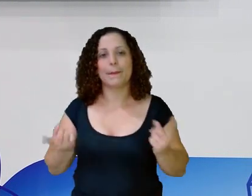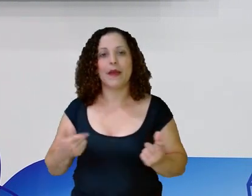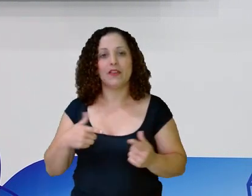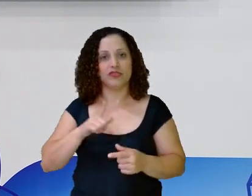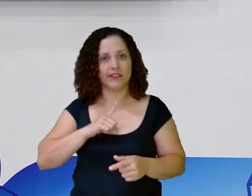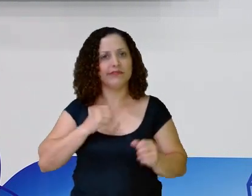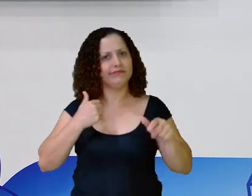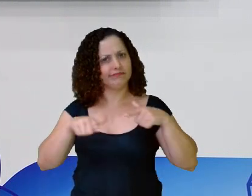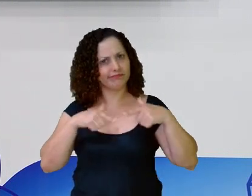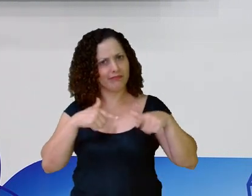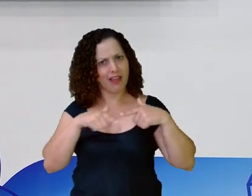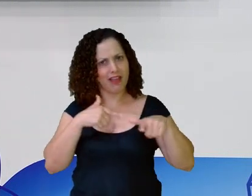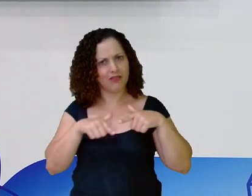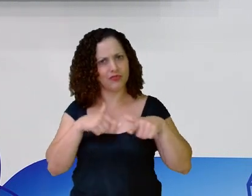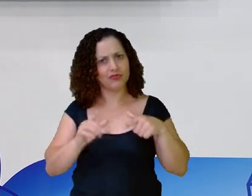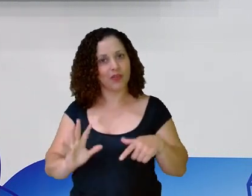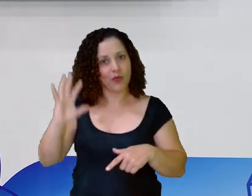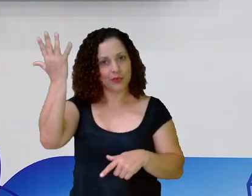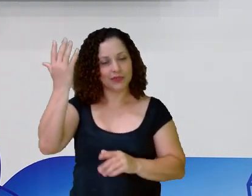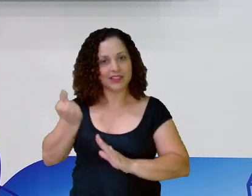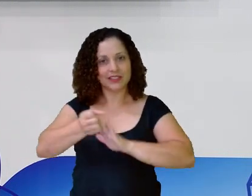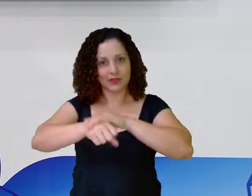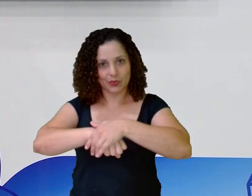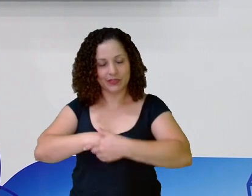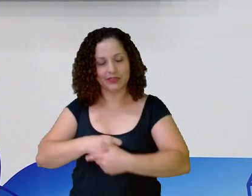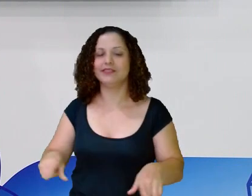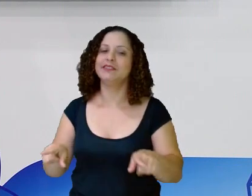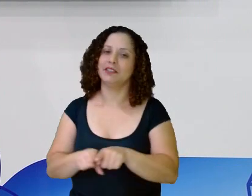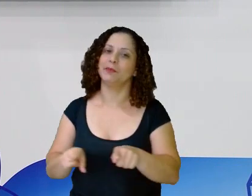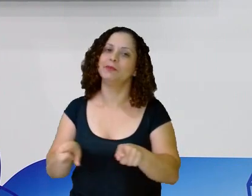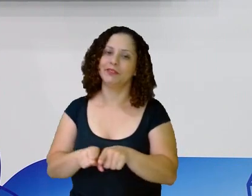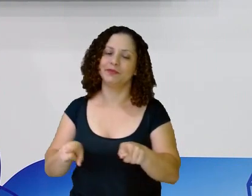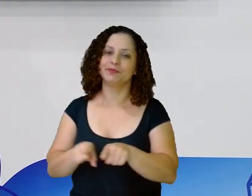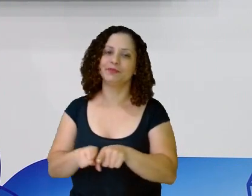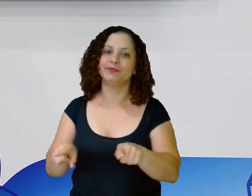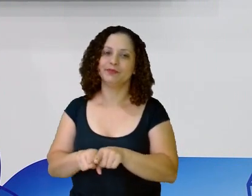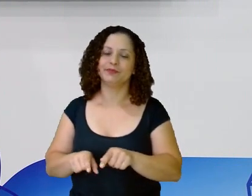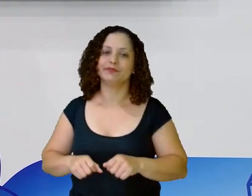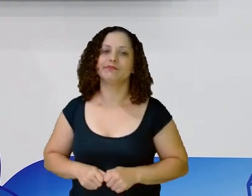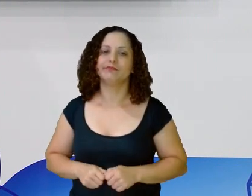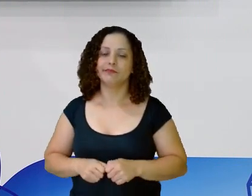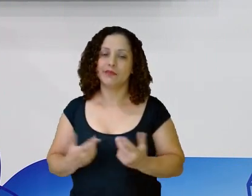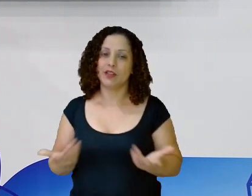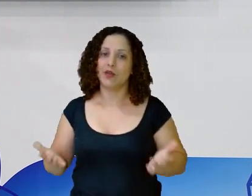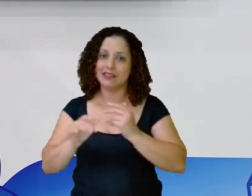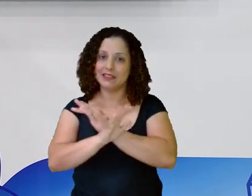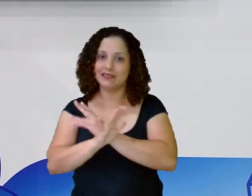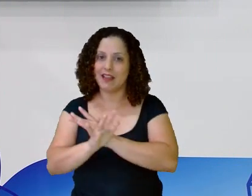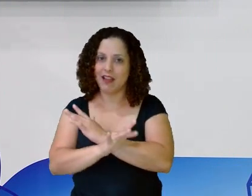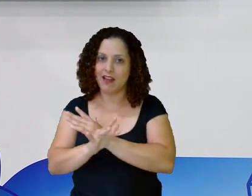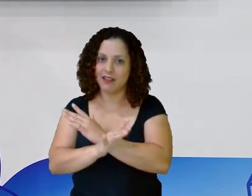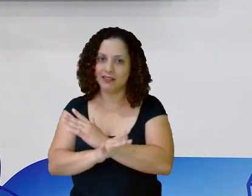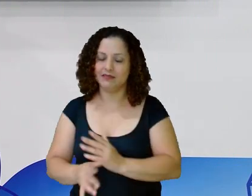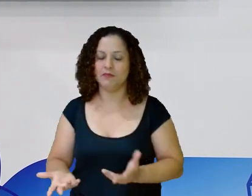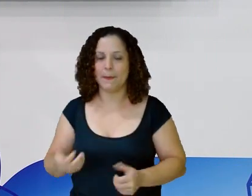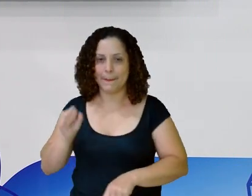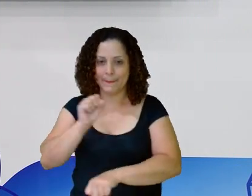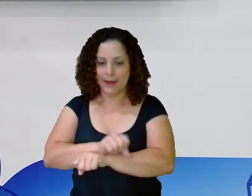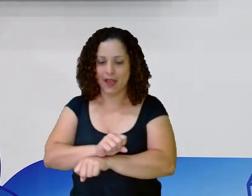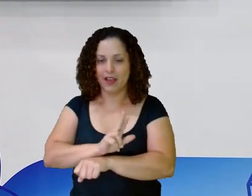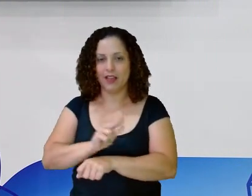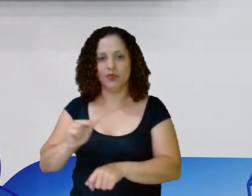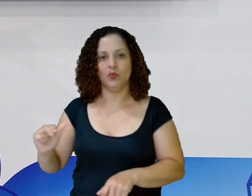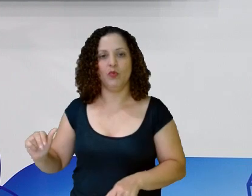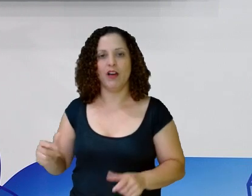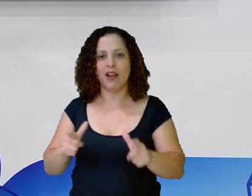que funcionam nesse período também de fluxo menor de pessoas. Então, realmente a cidade ela não para e ela